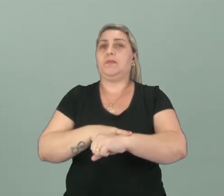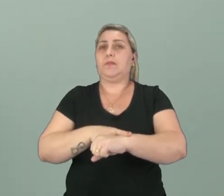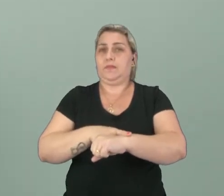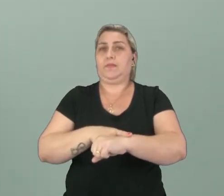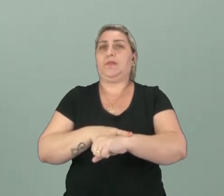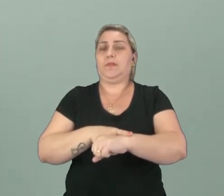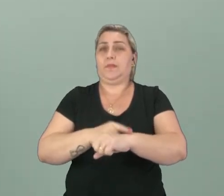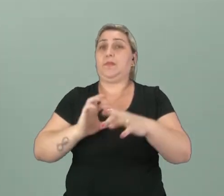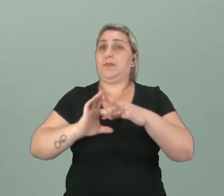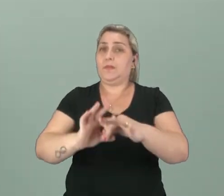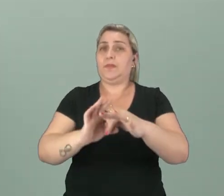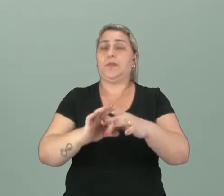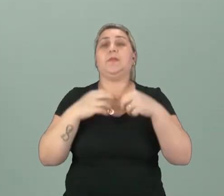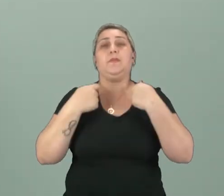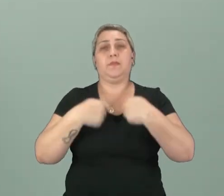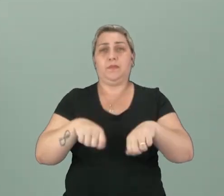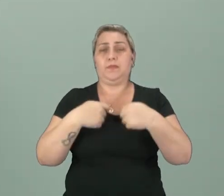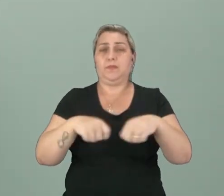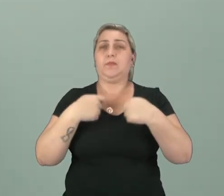única correta?